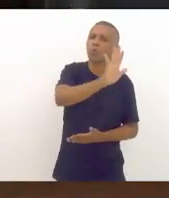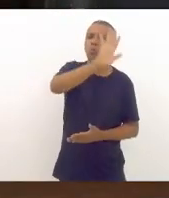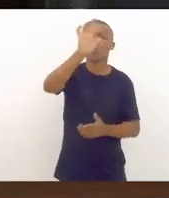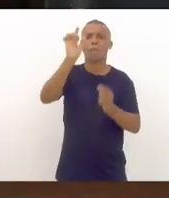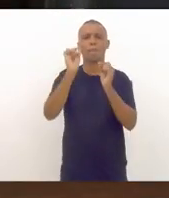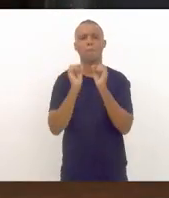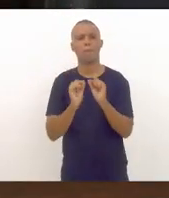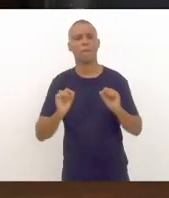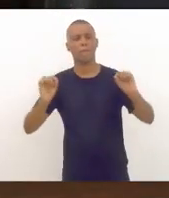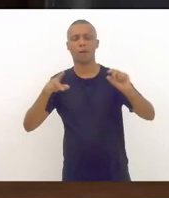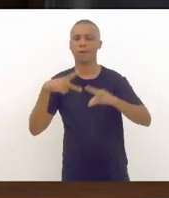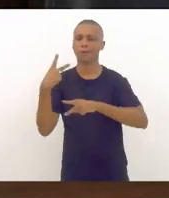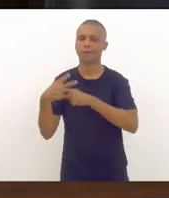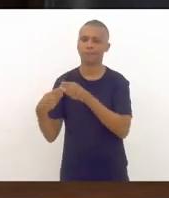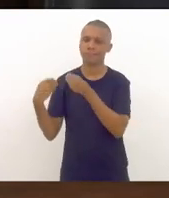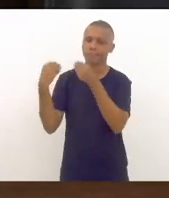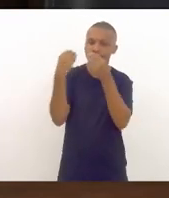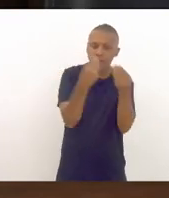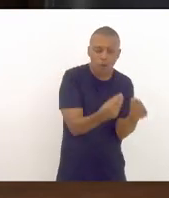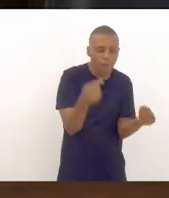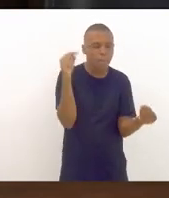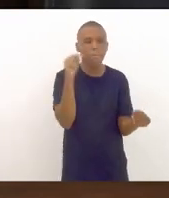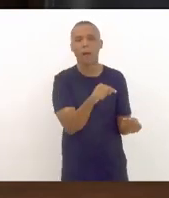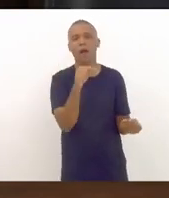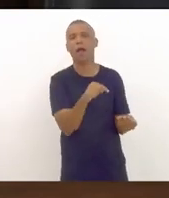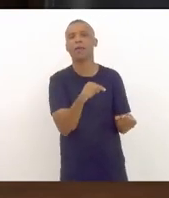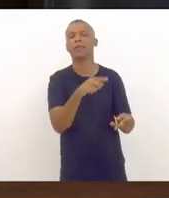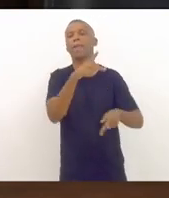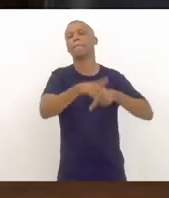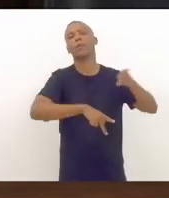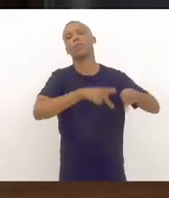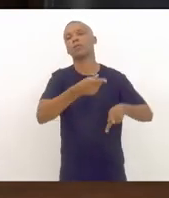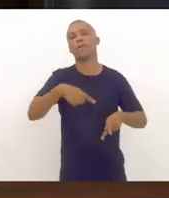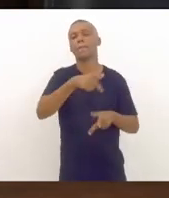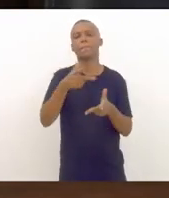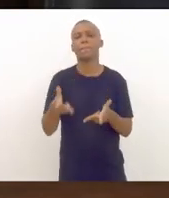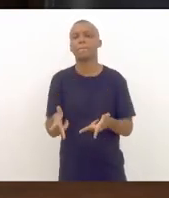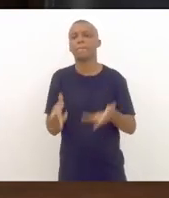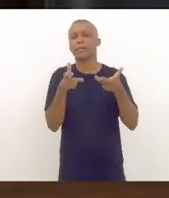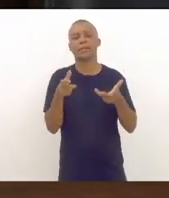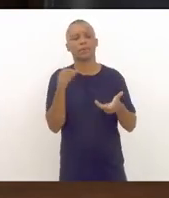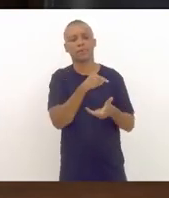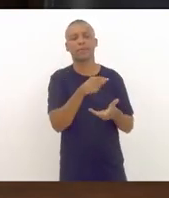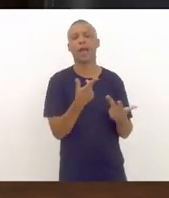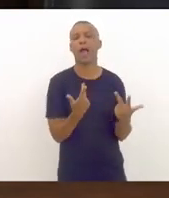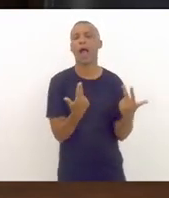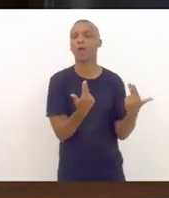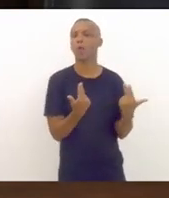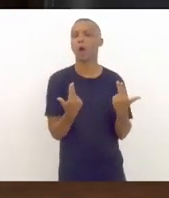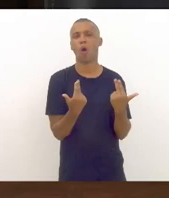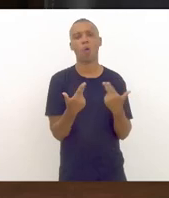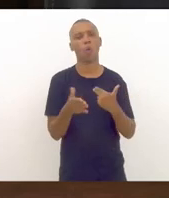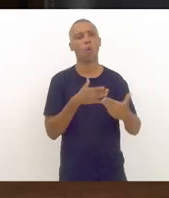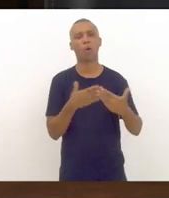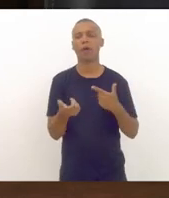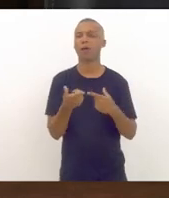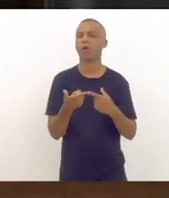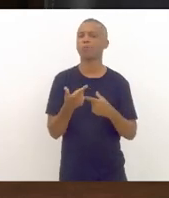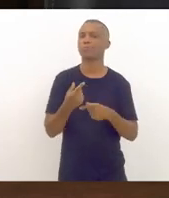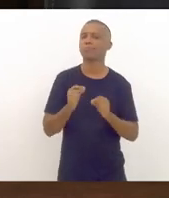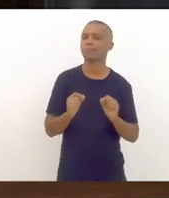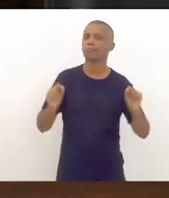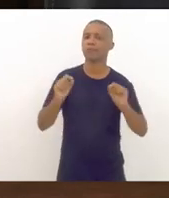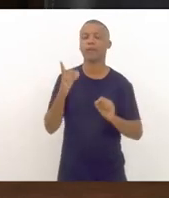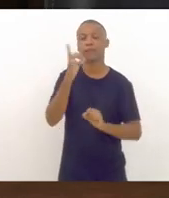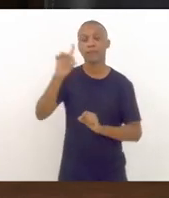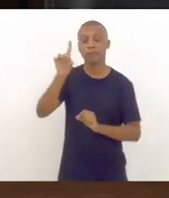presente para que essa mesma população perceba que você é como qualquer um de nós. E Deus te manda